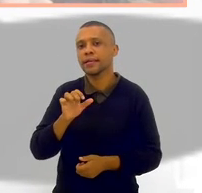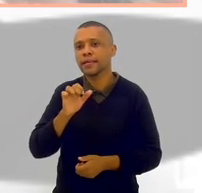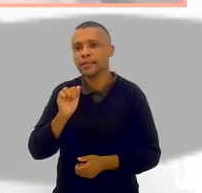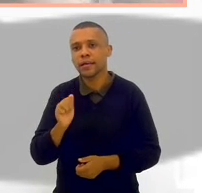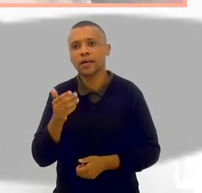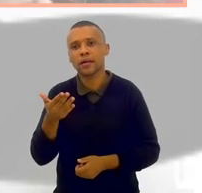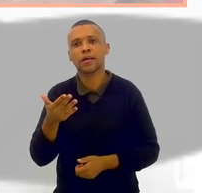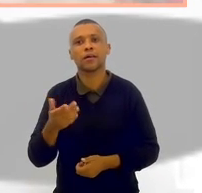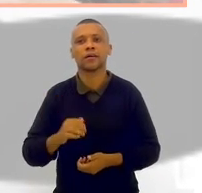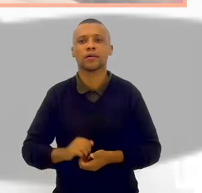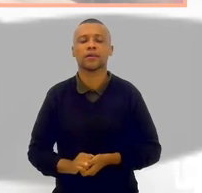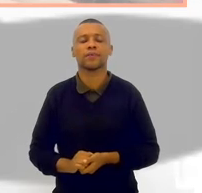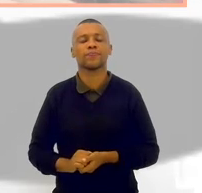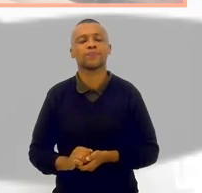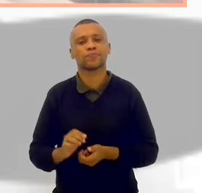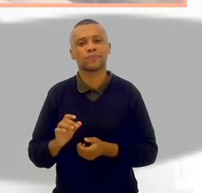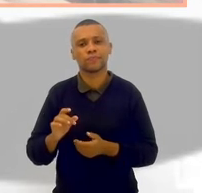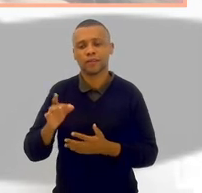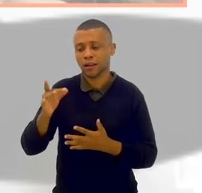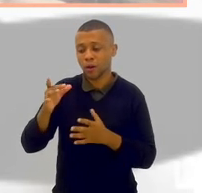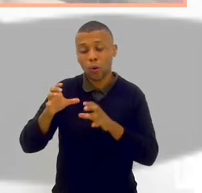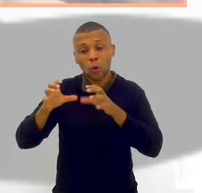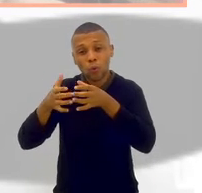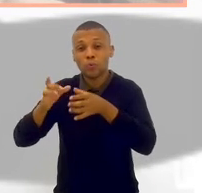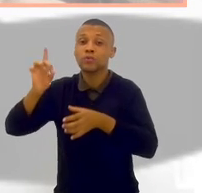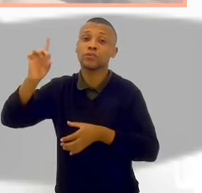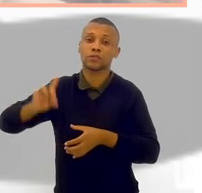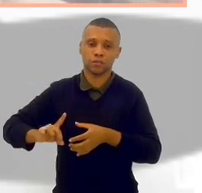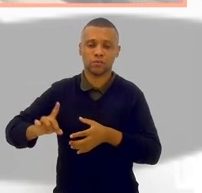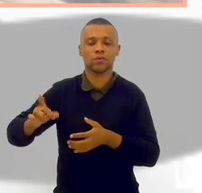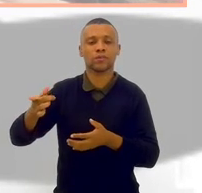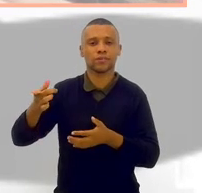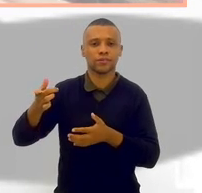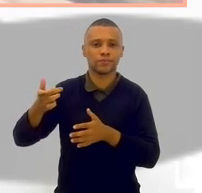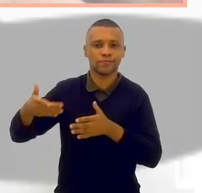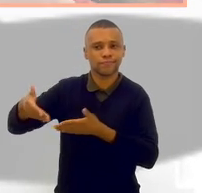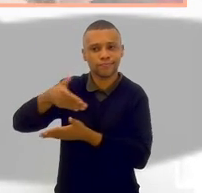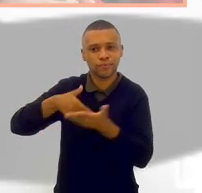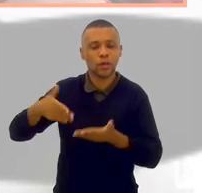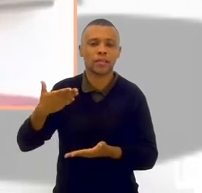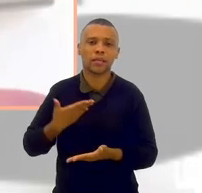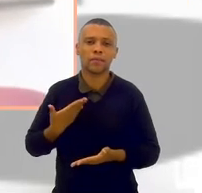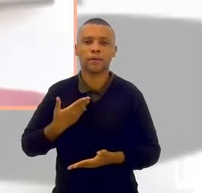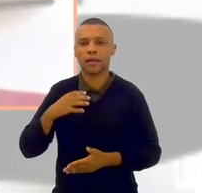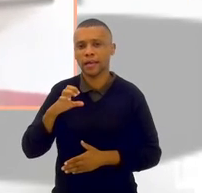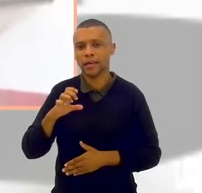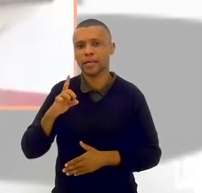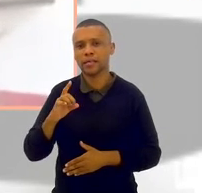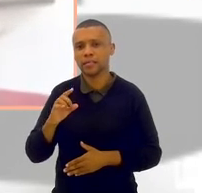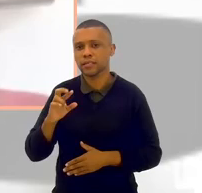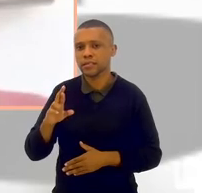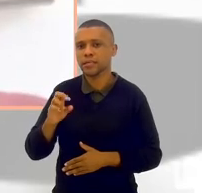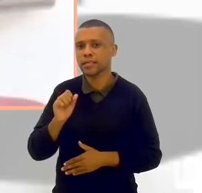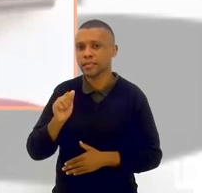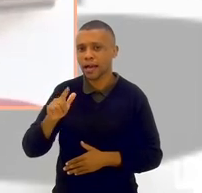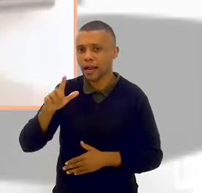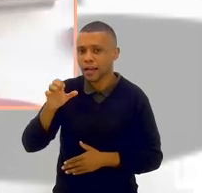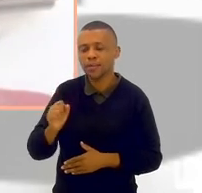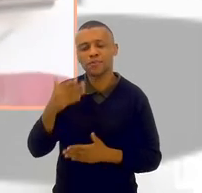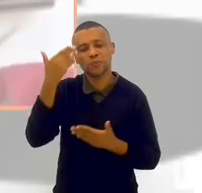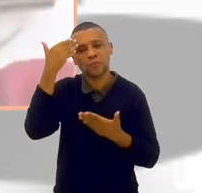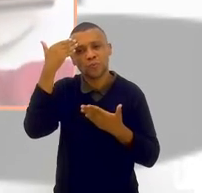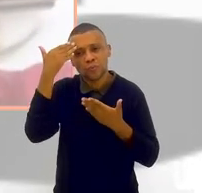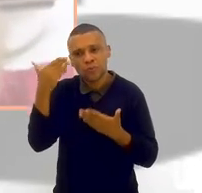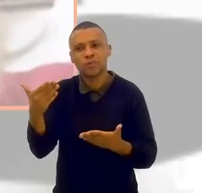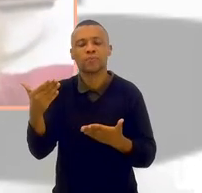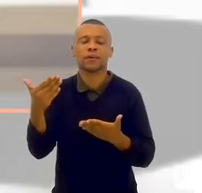o Dr. Neudir Simon, a Ana Karen e a nossa amiga Edir Salles. Olha, muito obrigada a